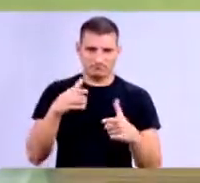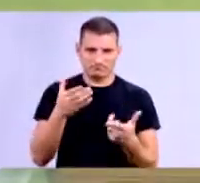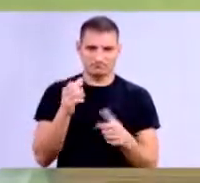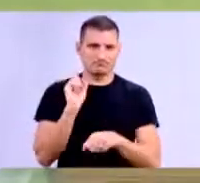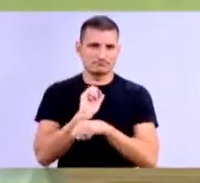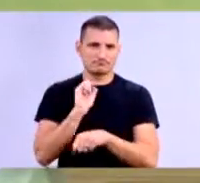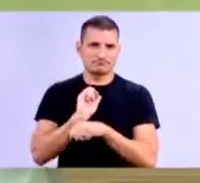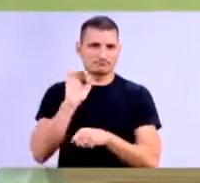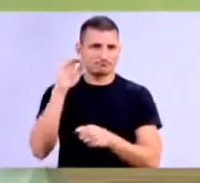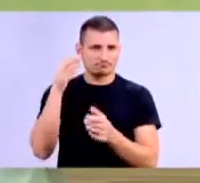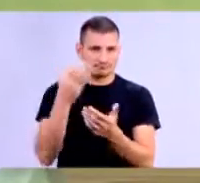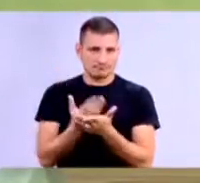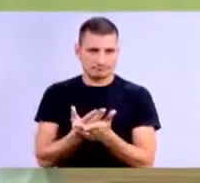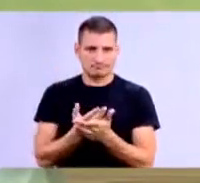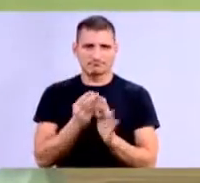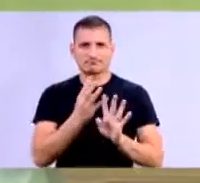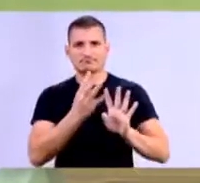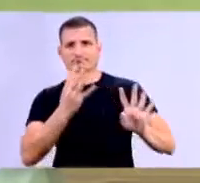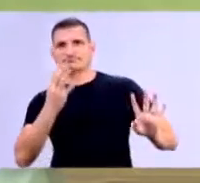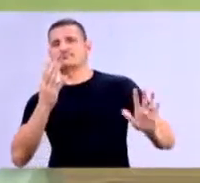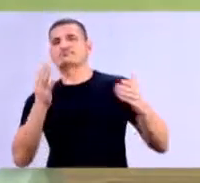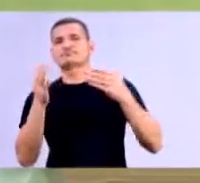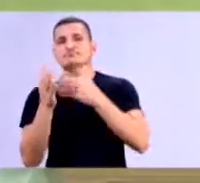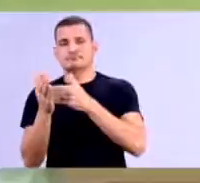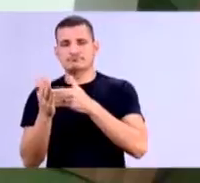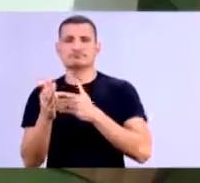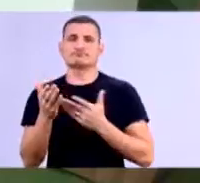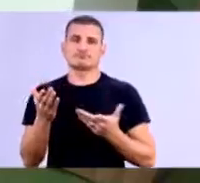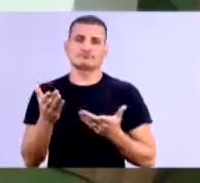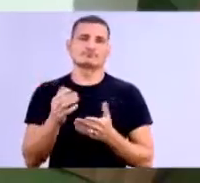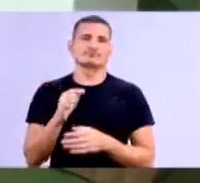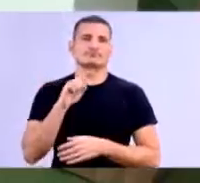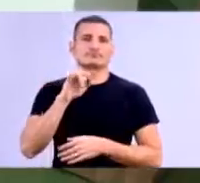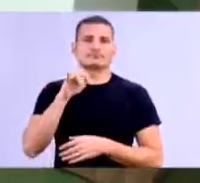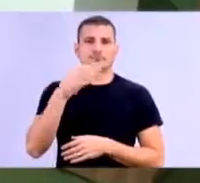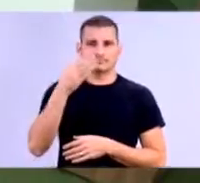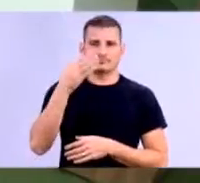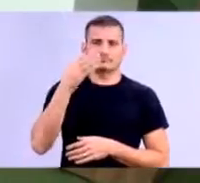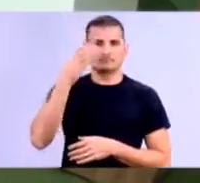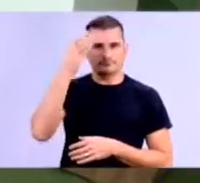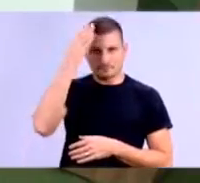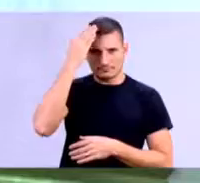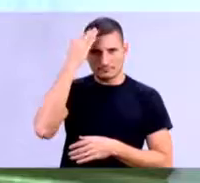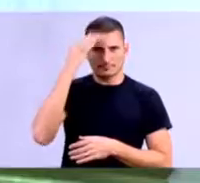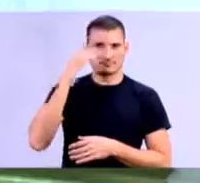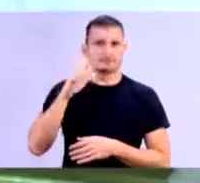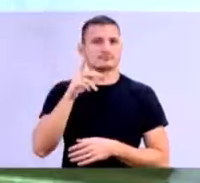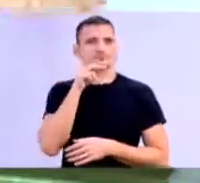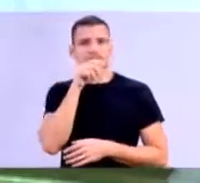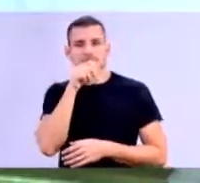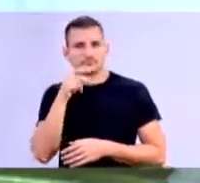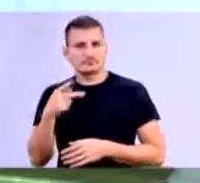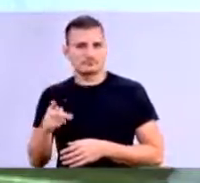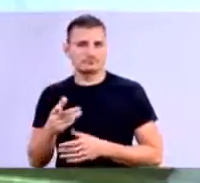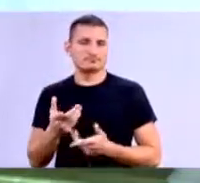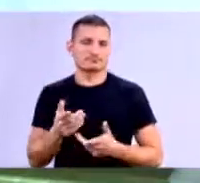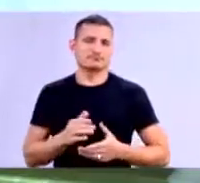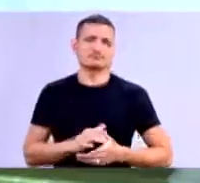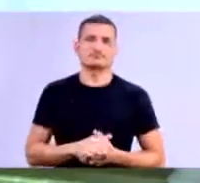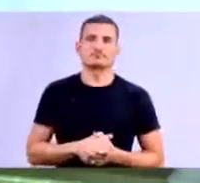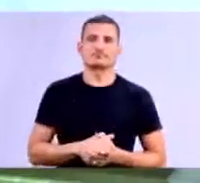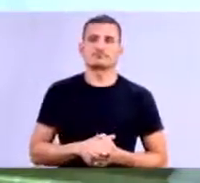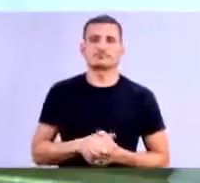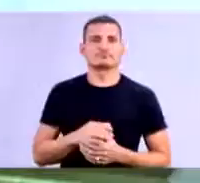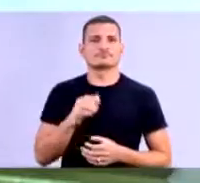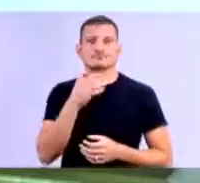ficado o último da fila, o pessoal lá de Paraná e do Zona Norte. Que bom, é isso mesmo, ele vai